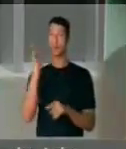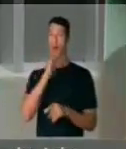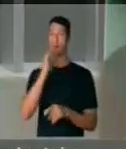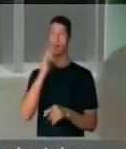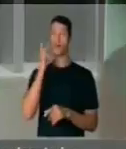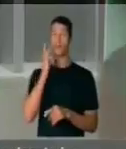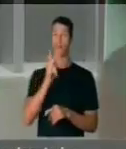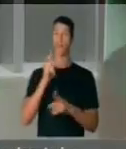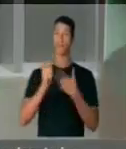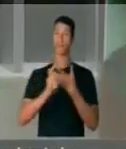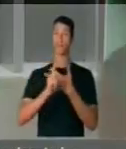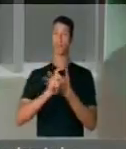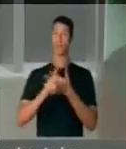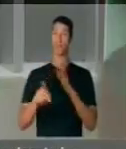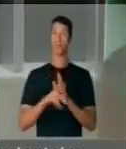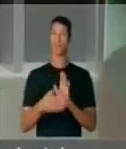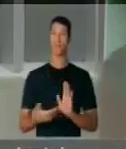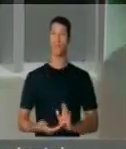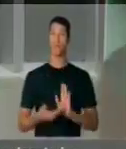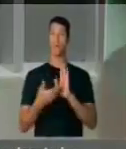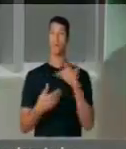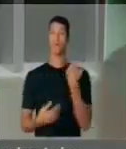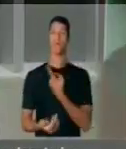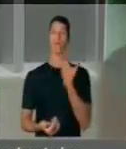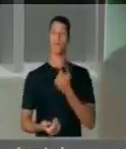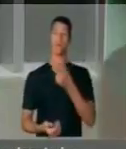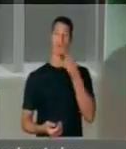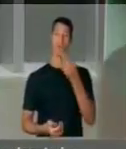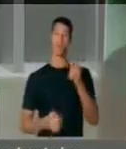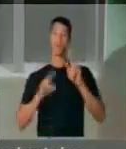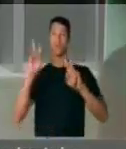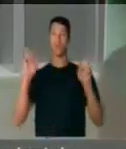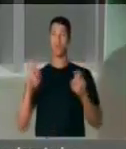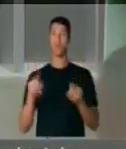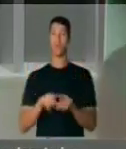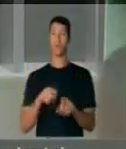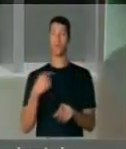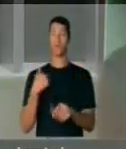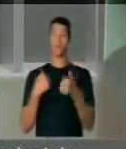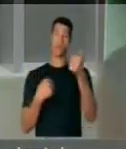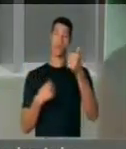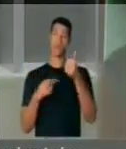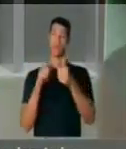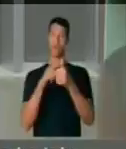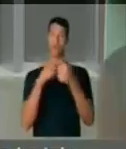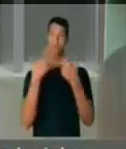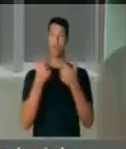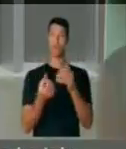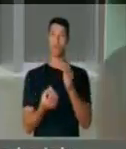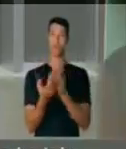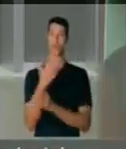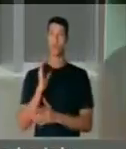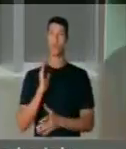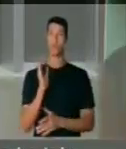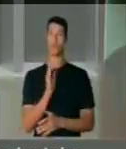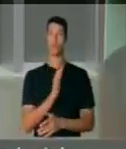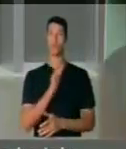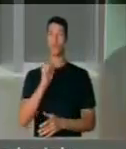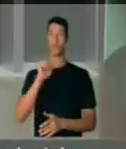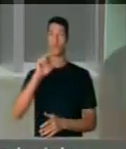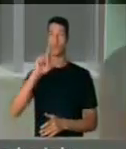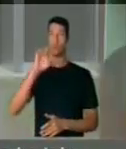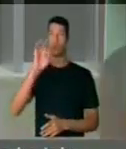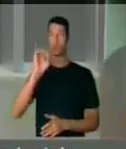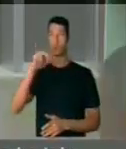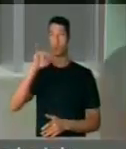imediatamente para serem executadas nessa casa. Vamos falar um pouco sobre elas. Número 1, Vamos criar comissão de alto